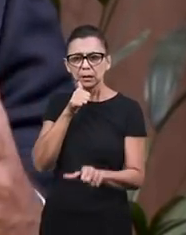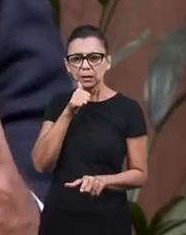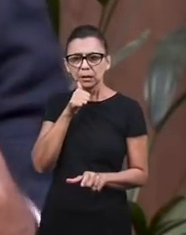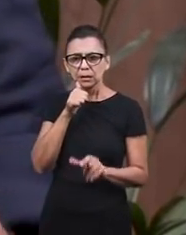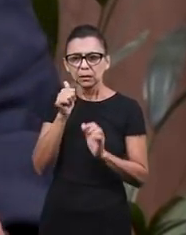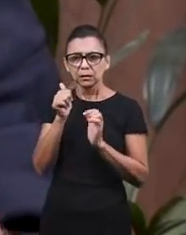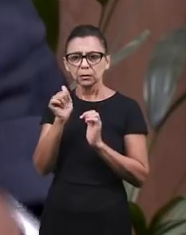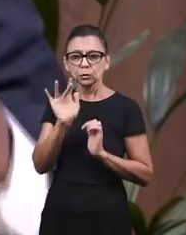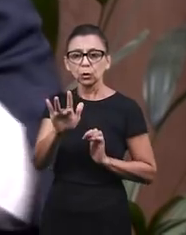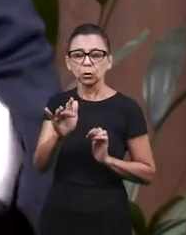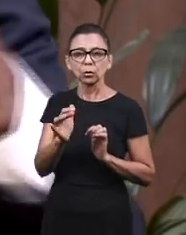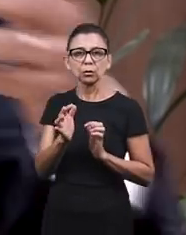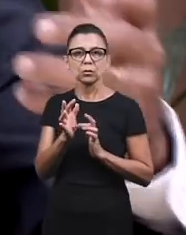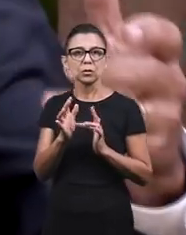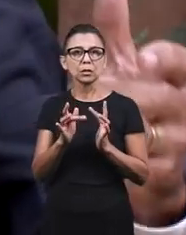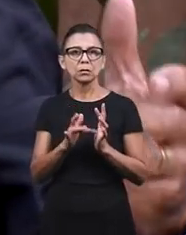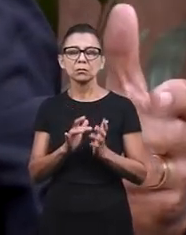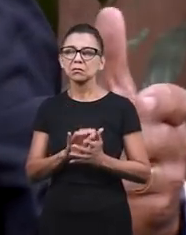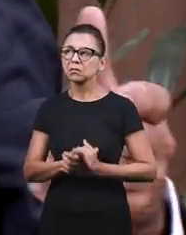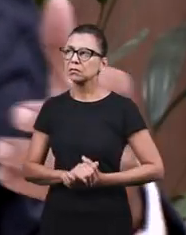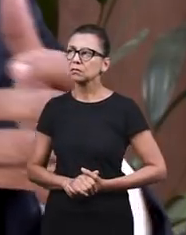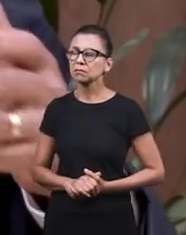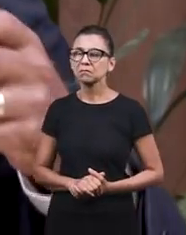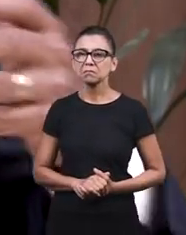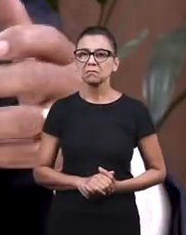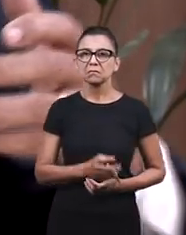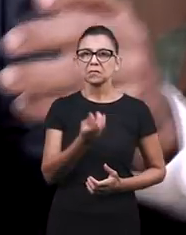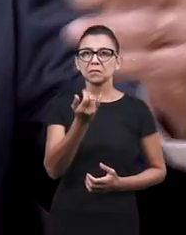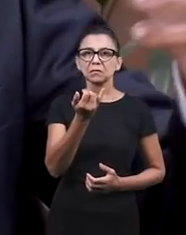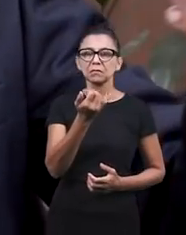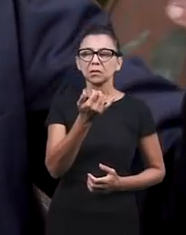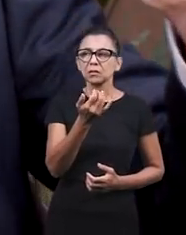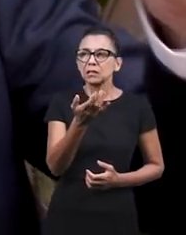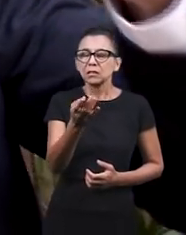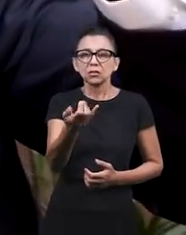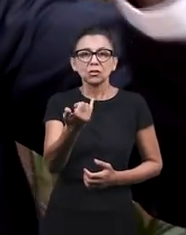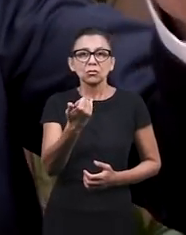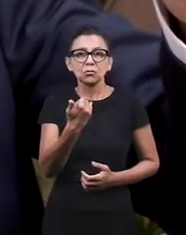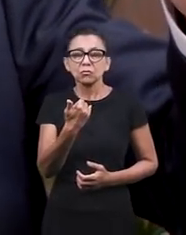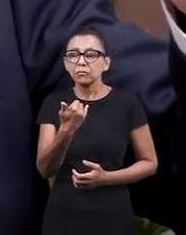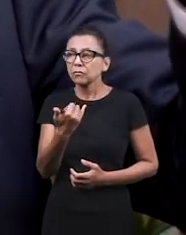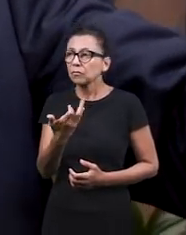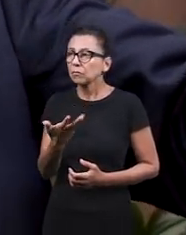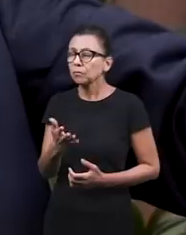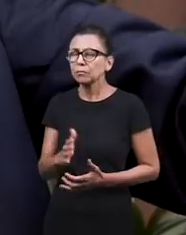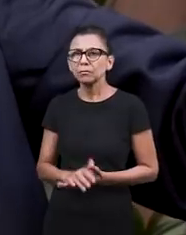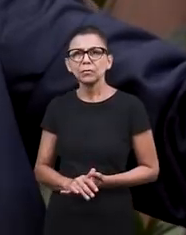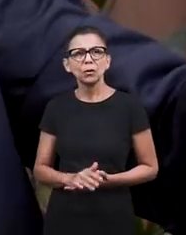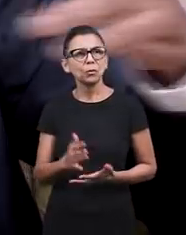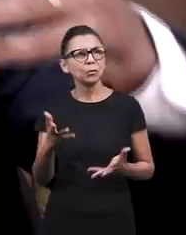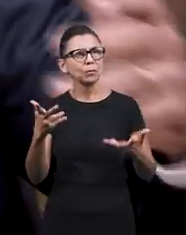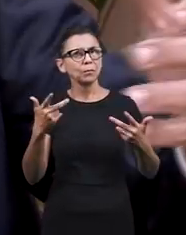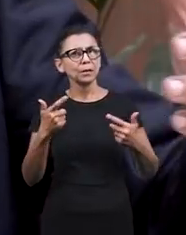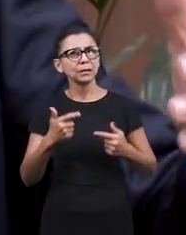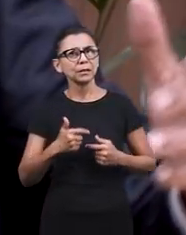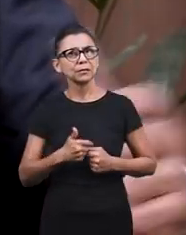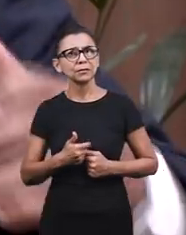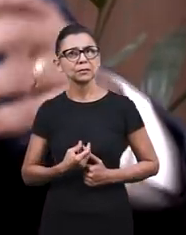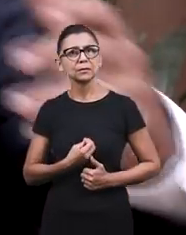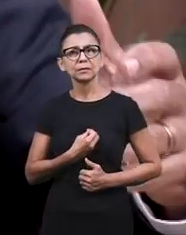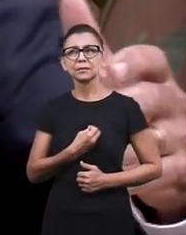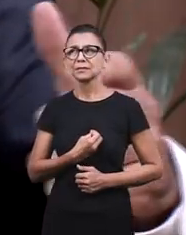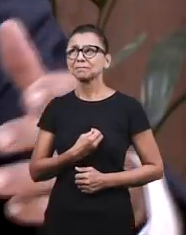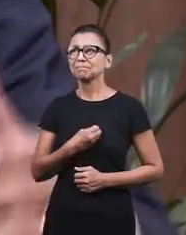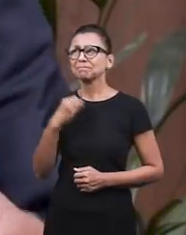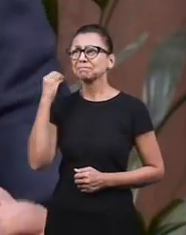Ouvir a voz do Senhor, nunca ninguém me falou como aquele homem. E a gente vai assim, se eu tivesse ali naqueles dias vivendo essas